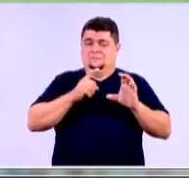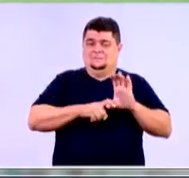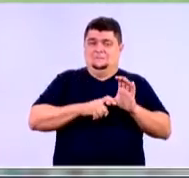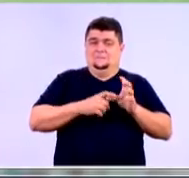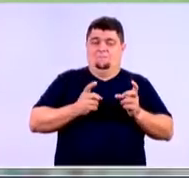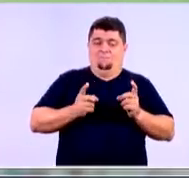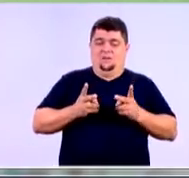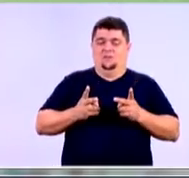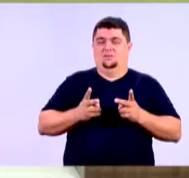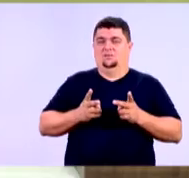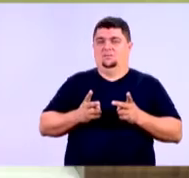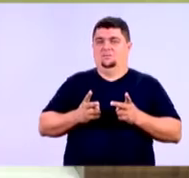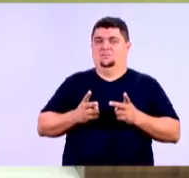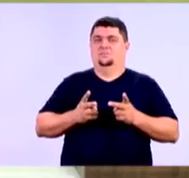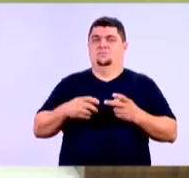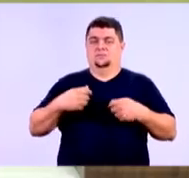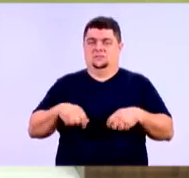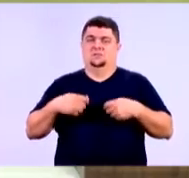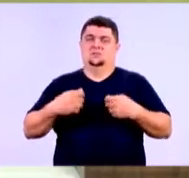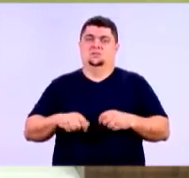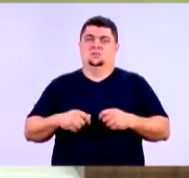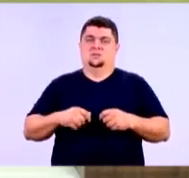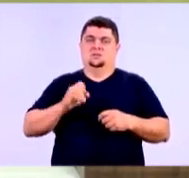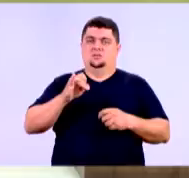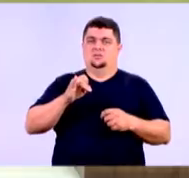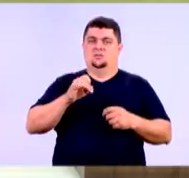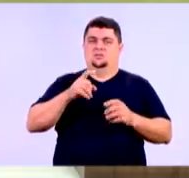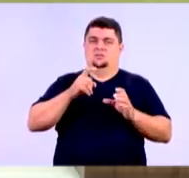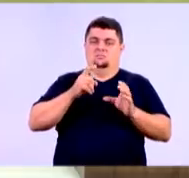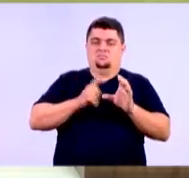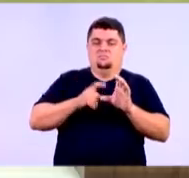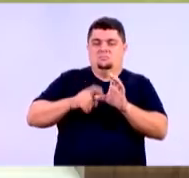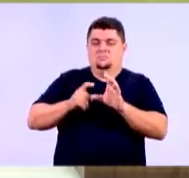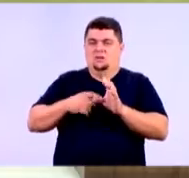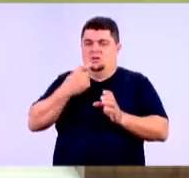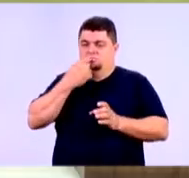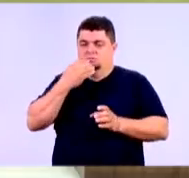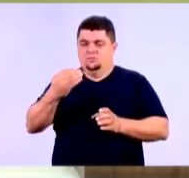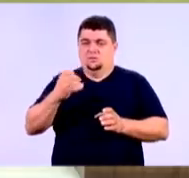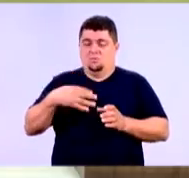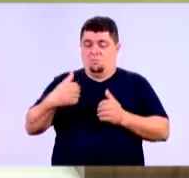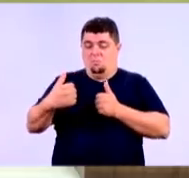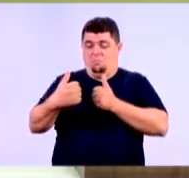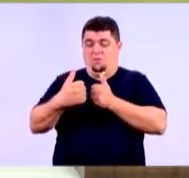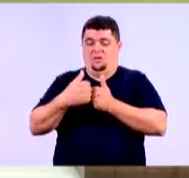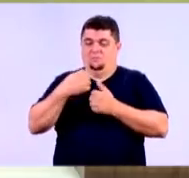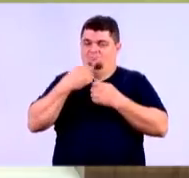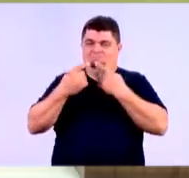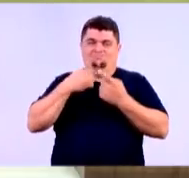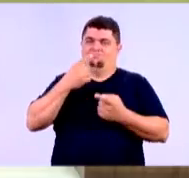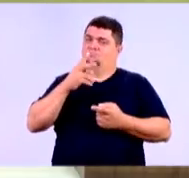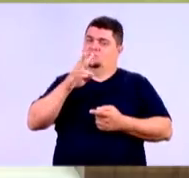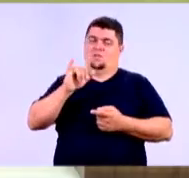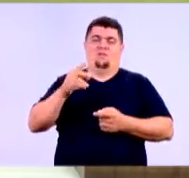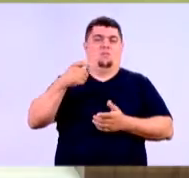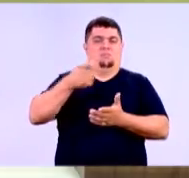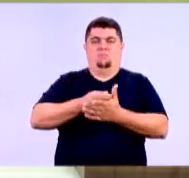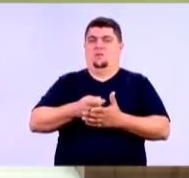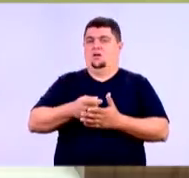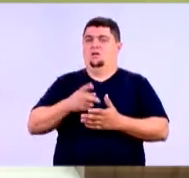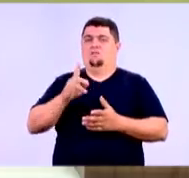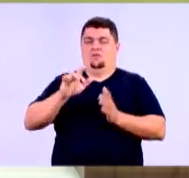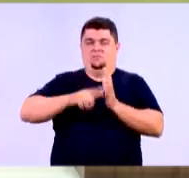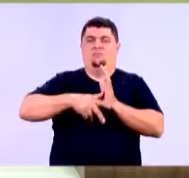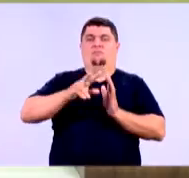as mercadorias. Então, caso as dívidas de curto prazo elas estivessem muito em cima do prazo, seria bastante provável que essa empresa